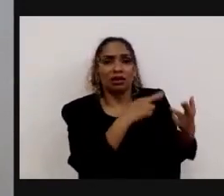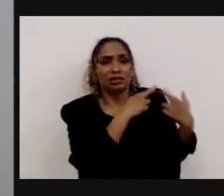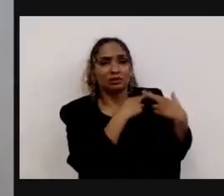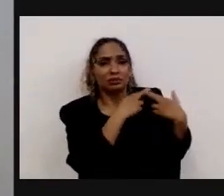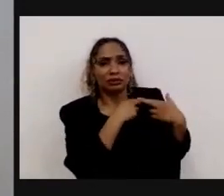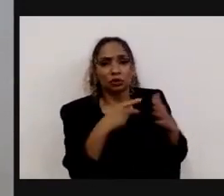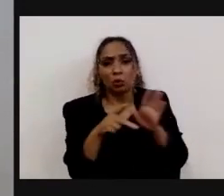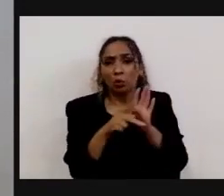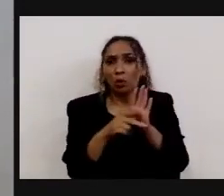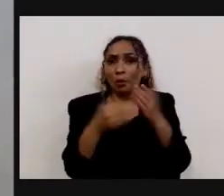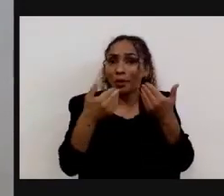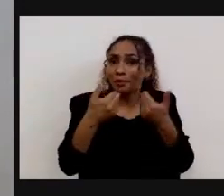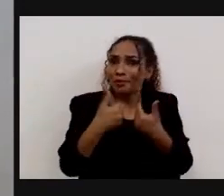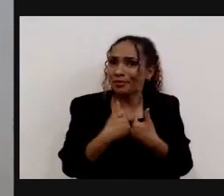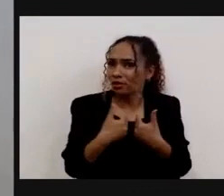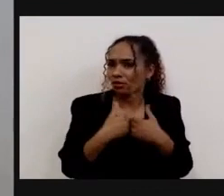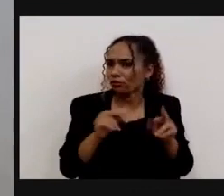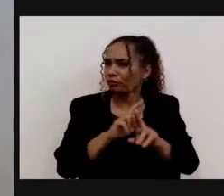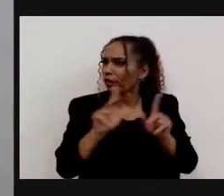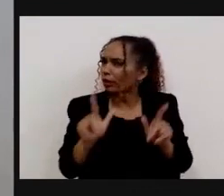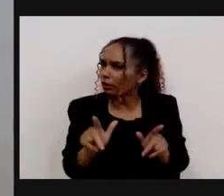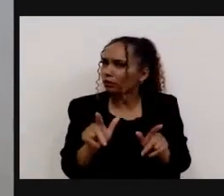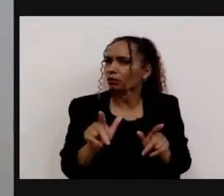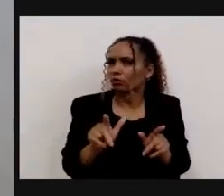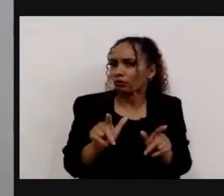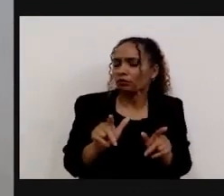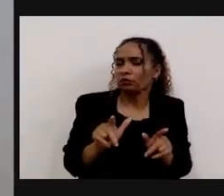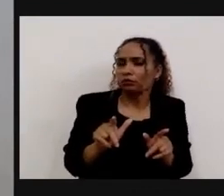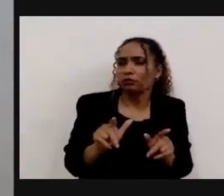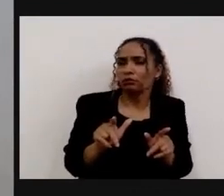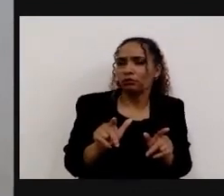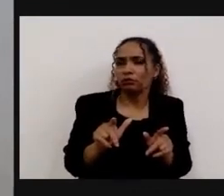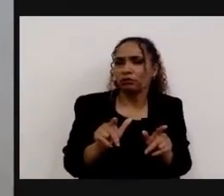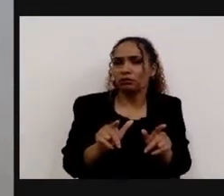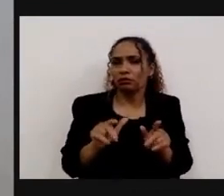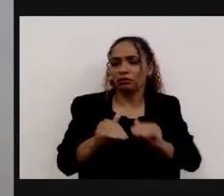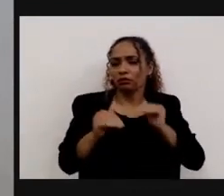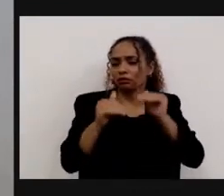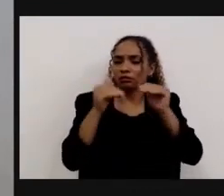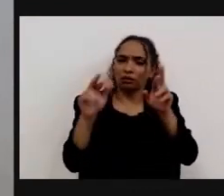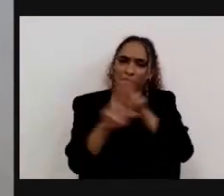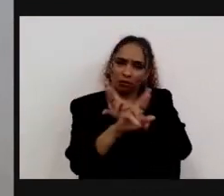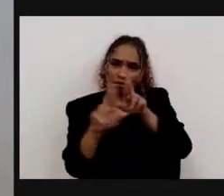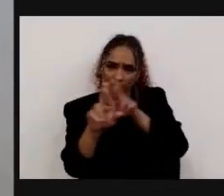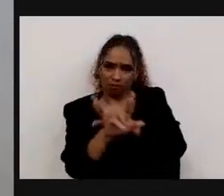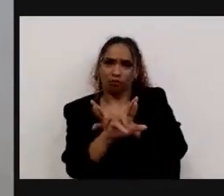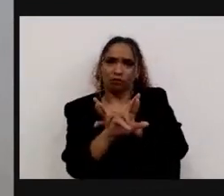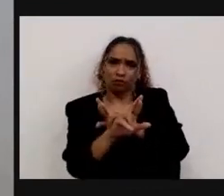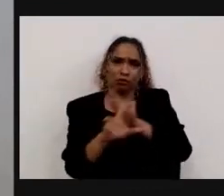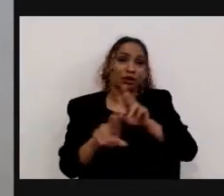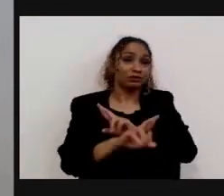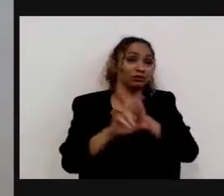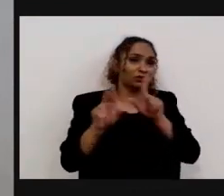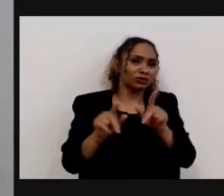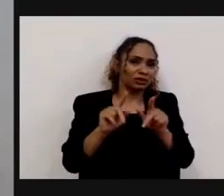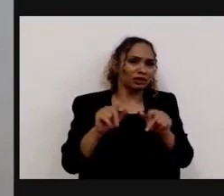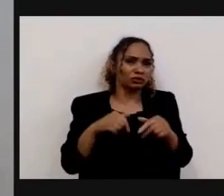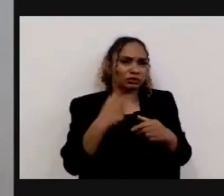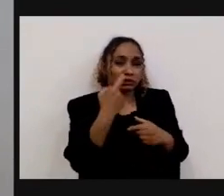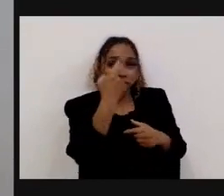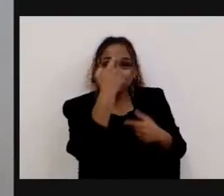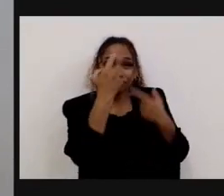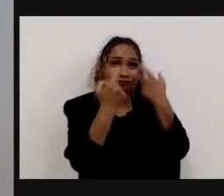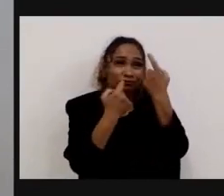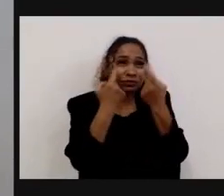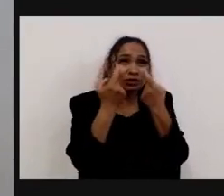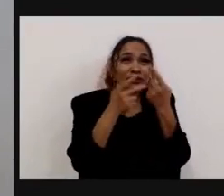compromisso na responsabilidade que é minha é diferente assim o próprio mecanismo de relação é diferente quando a gente Para para